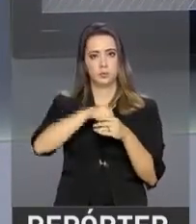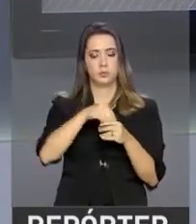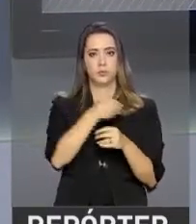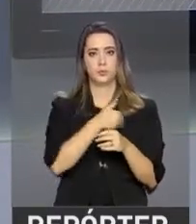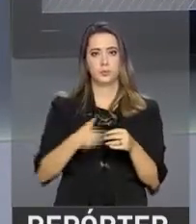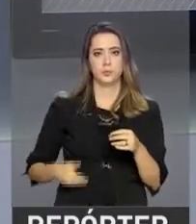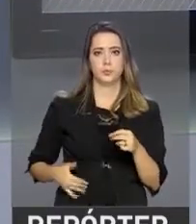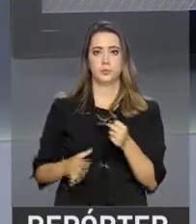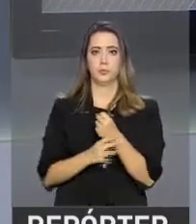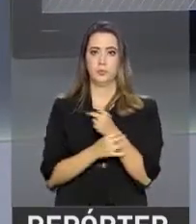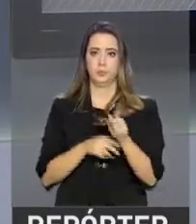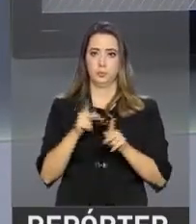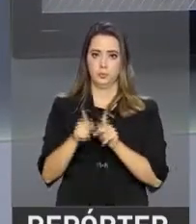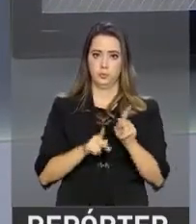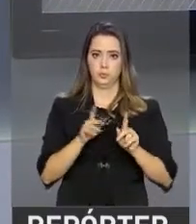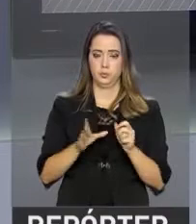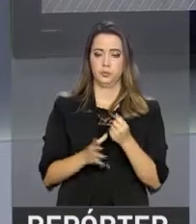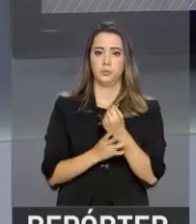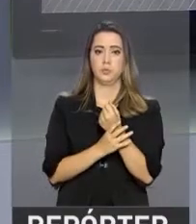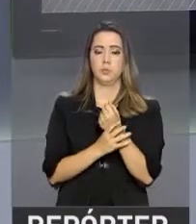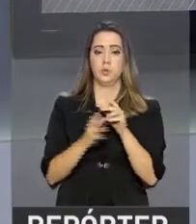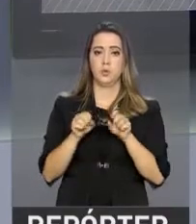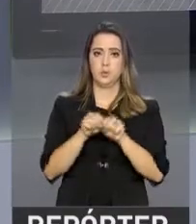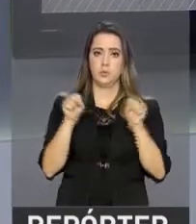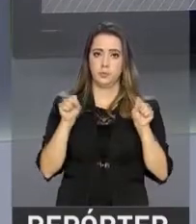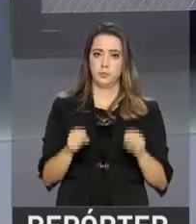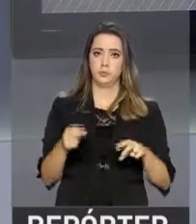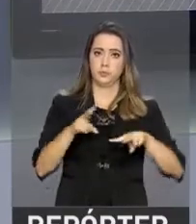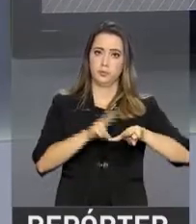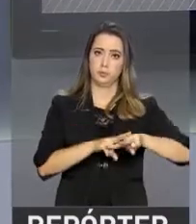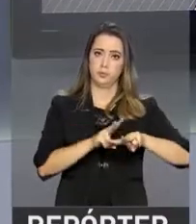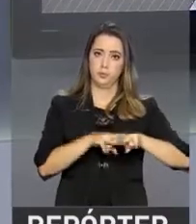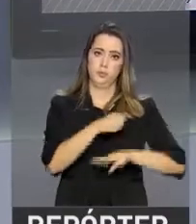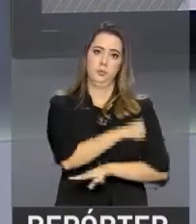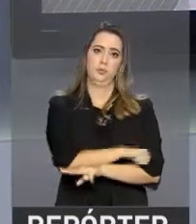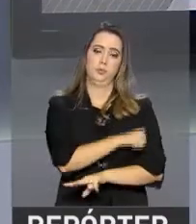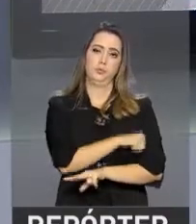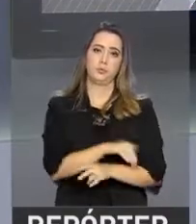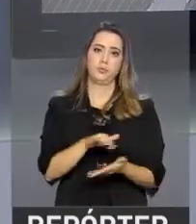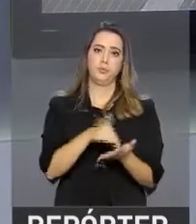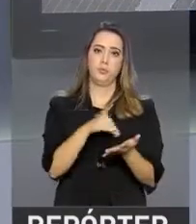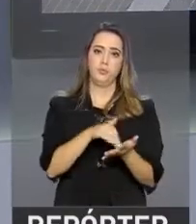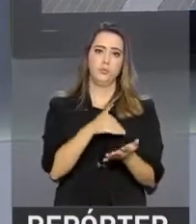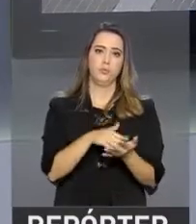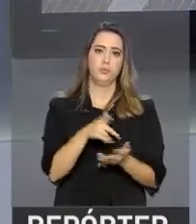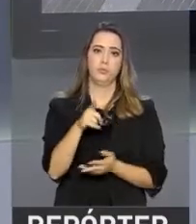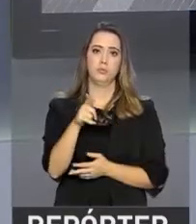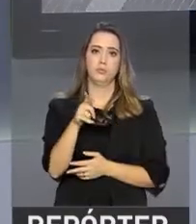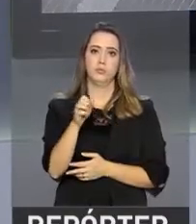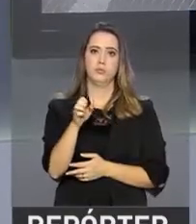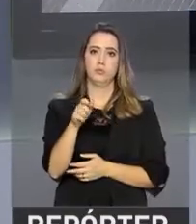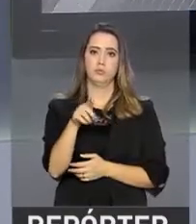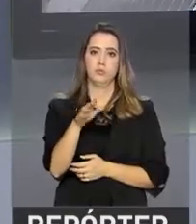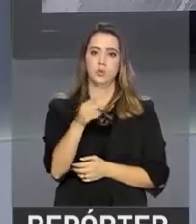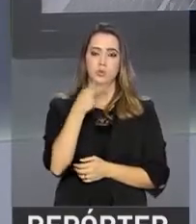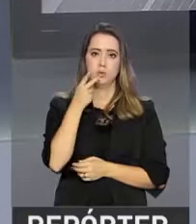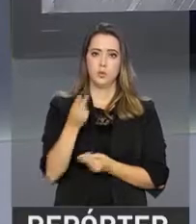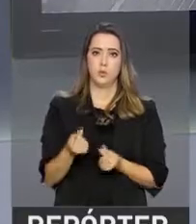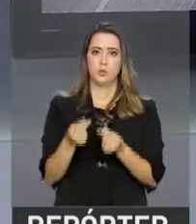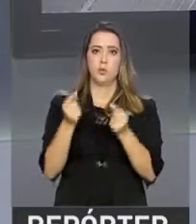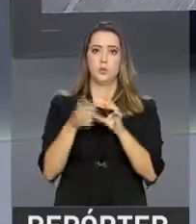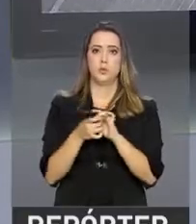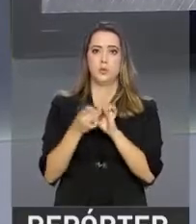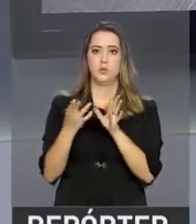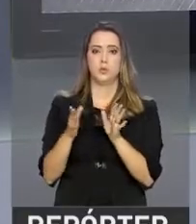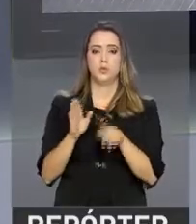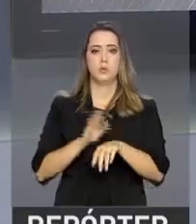na área de segurança pública e no sistema penitenciário do estado do Rio de Janeiro, o secretário Jorge Soares disse que os valores